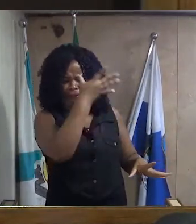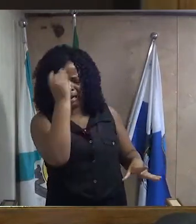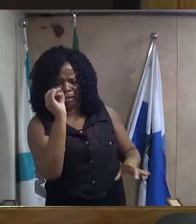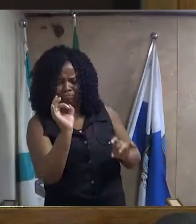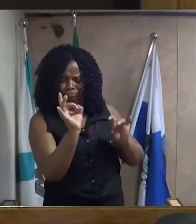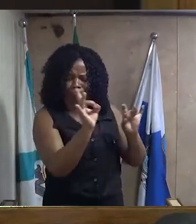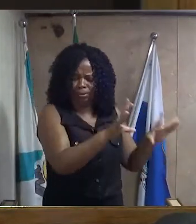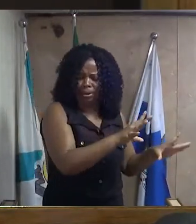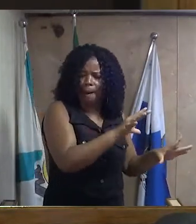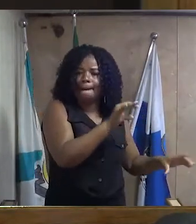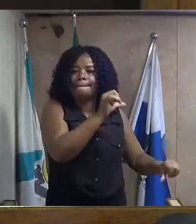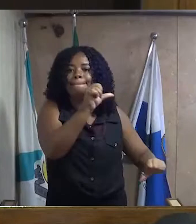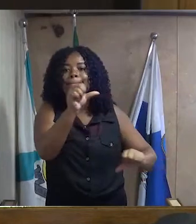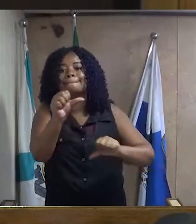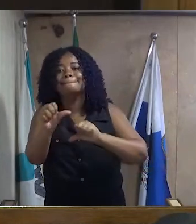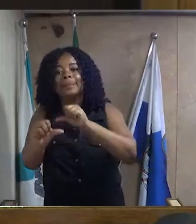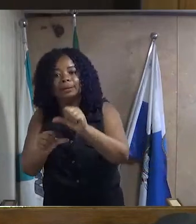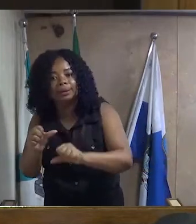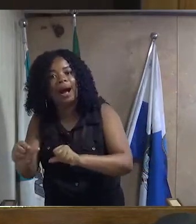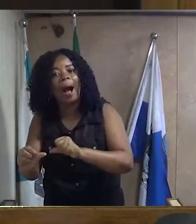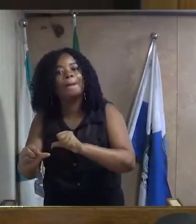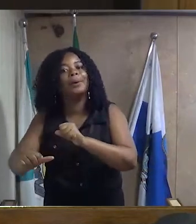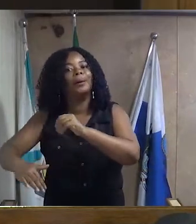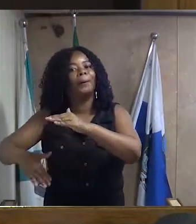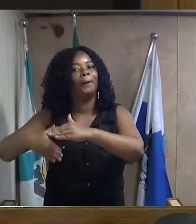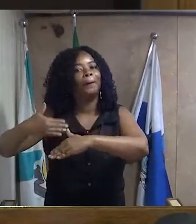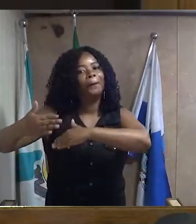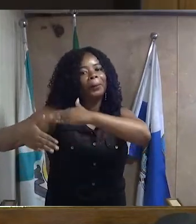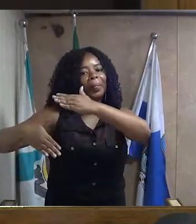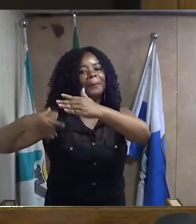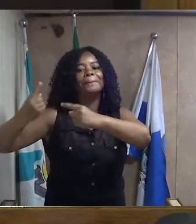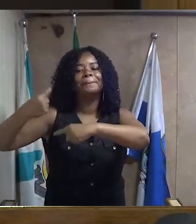e retornamos para o progresso.